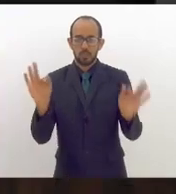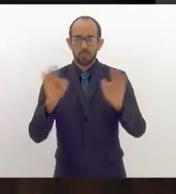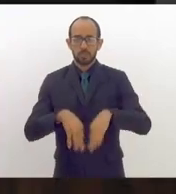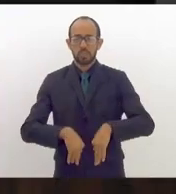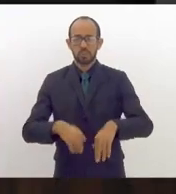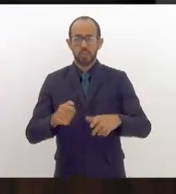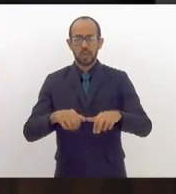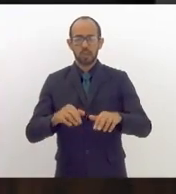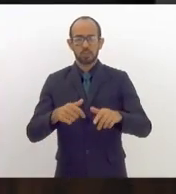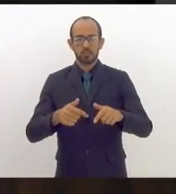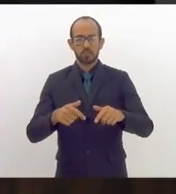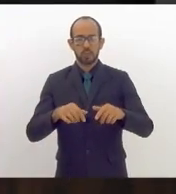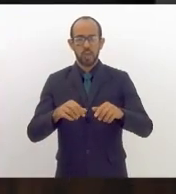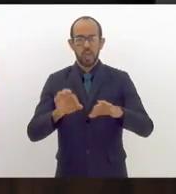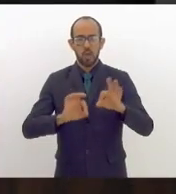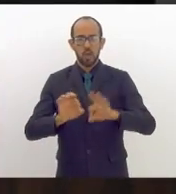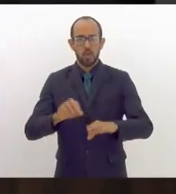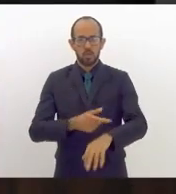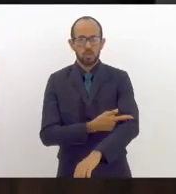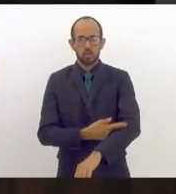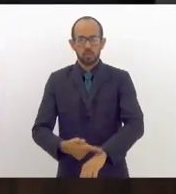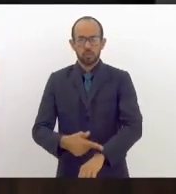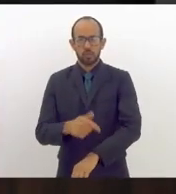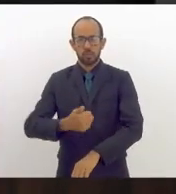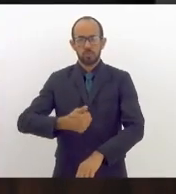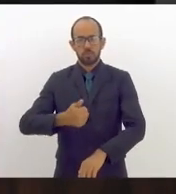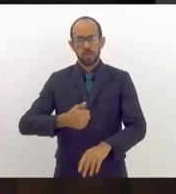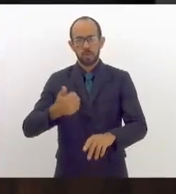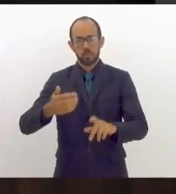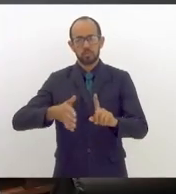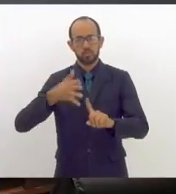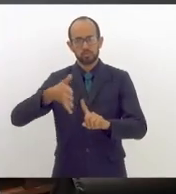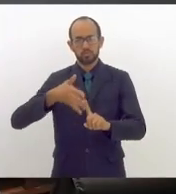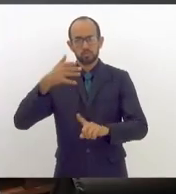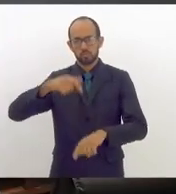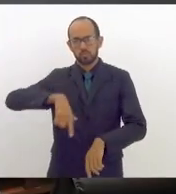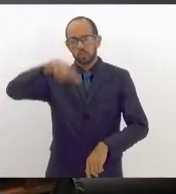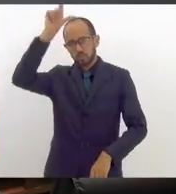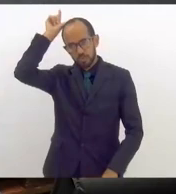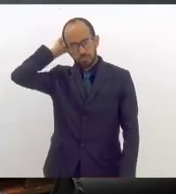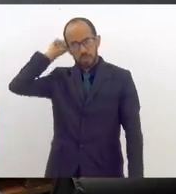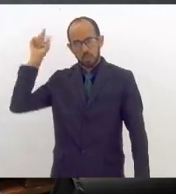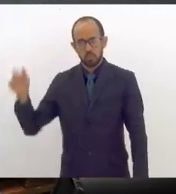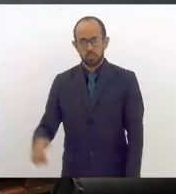a ordem do dia passa seu expediente final primeiro orador Deputado Luiz Paulo